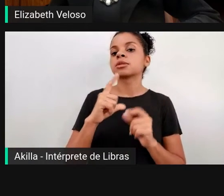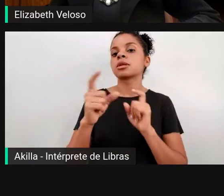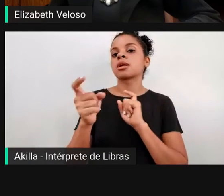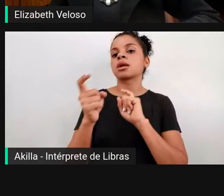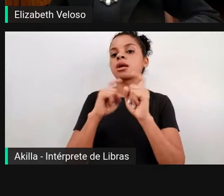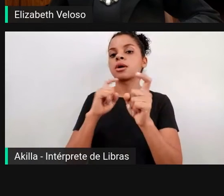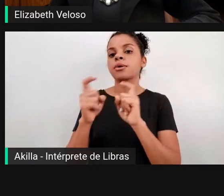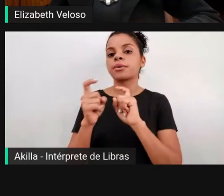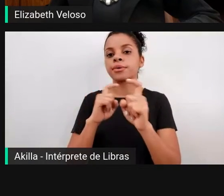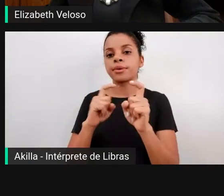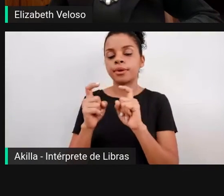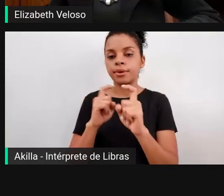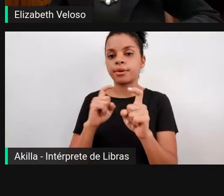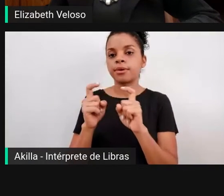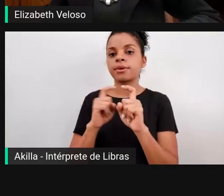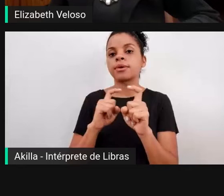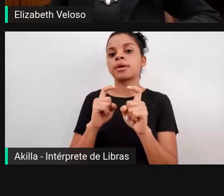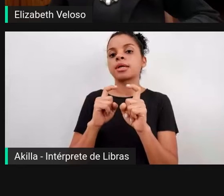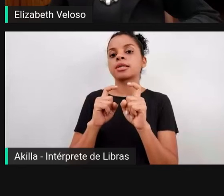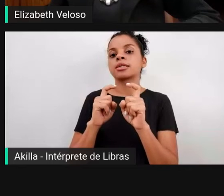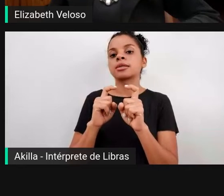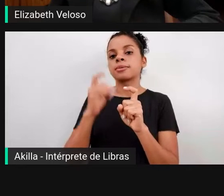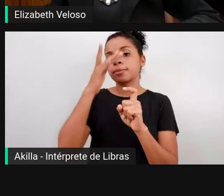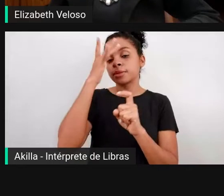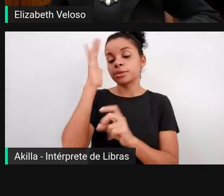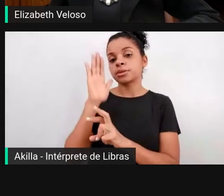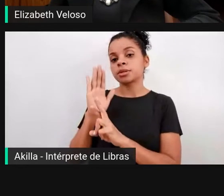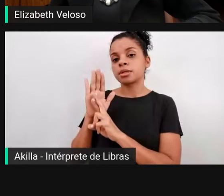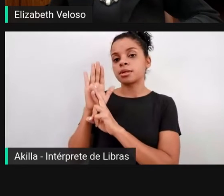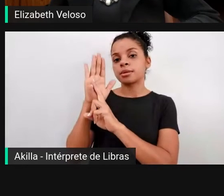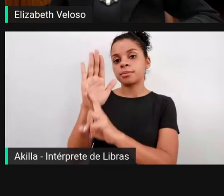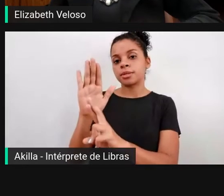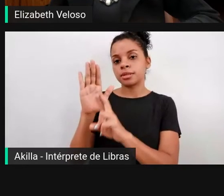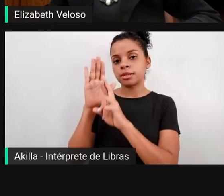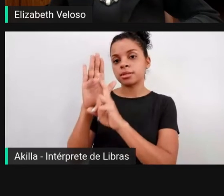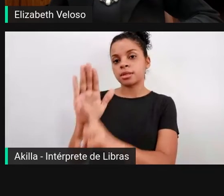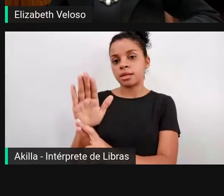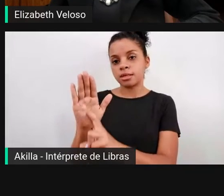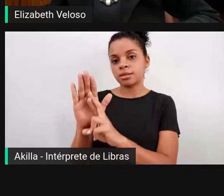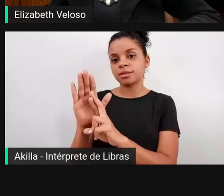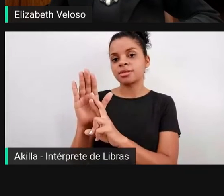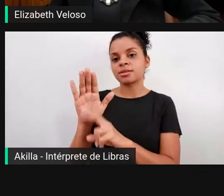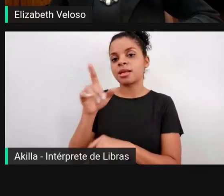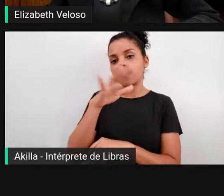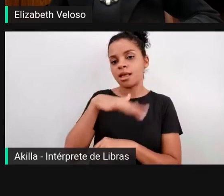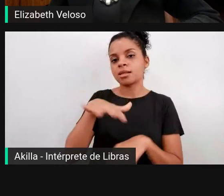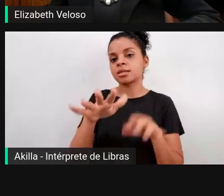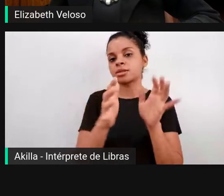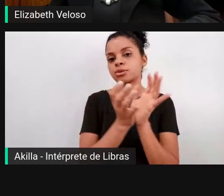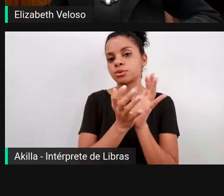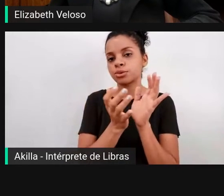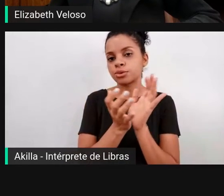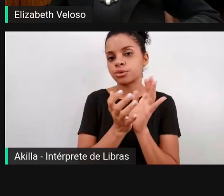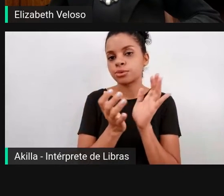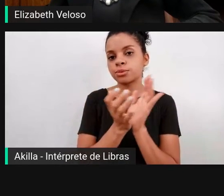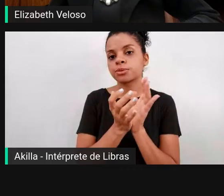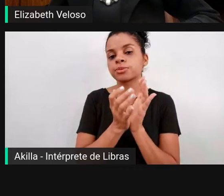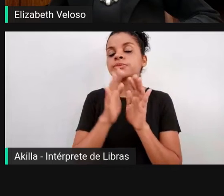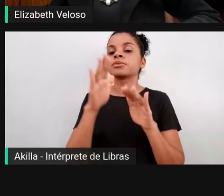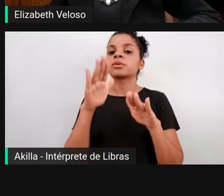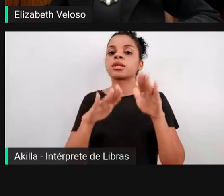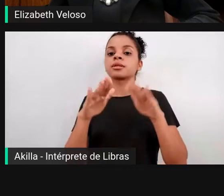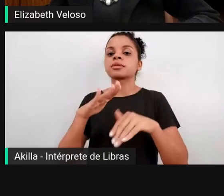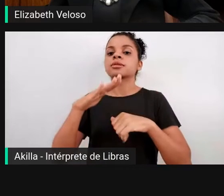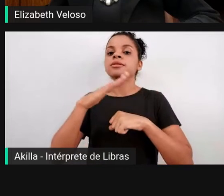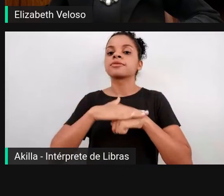mandatos fazem reuniões com representantes dessas agências, né? Esses mandatos, às vezes, fazem ali